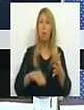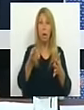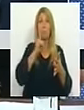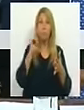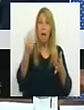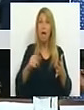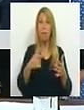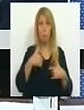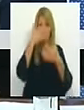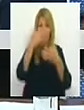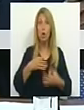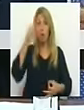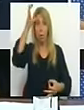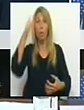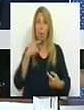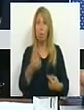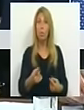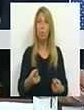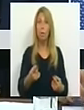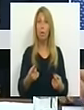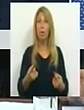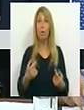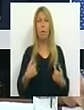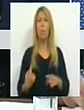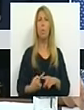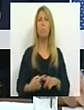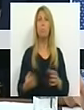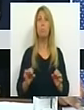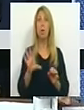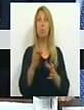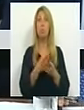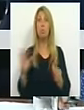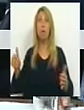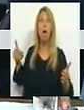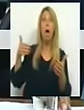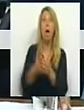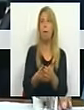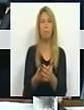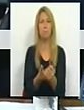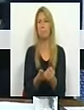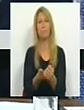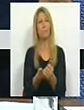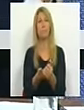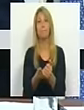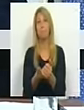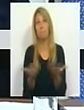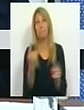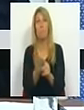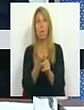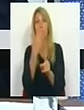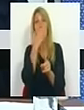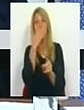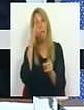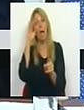diga com muita honestidade intelectual que não tenho entusiasmo por soluções de última hora, por muito